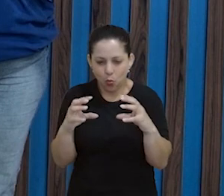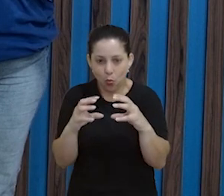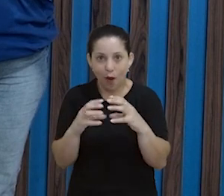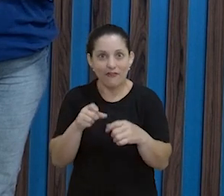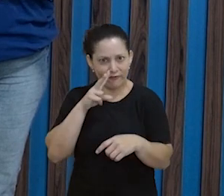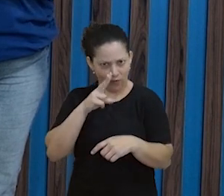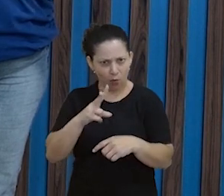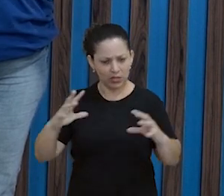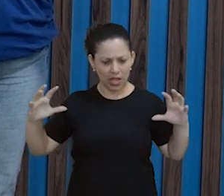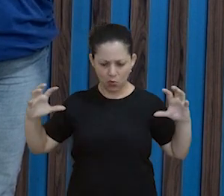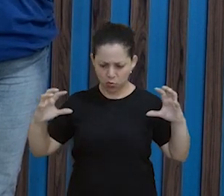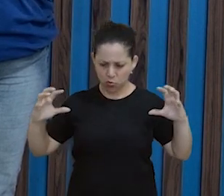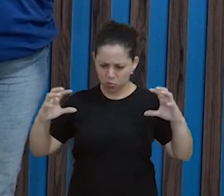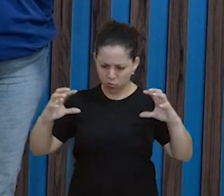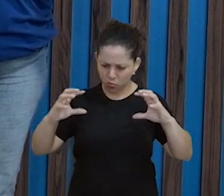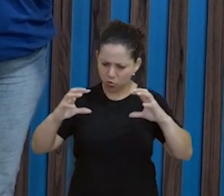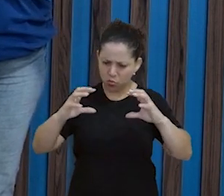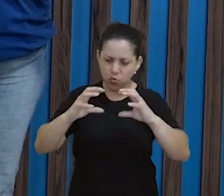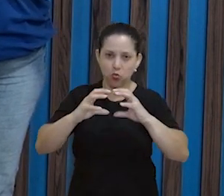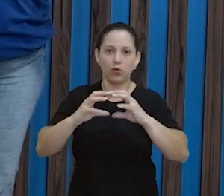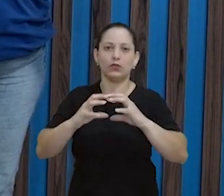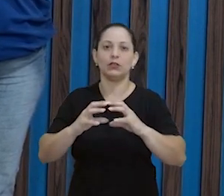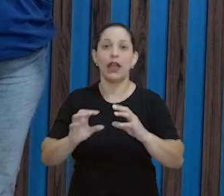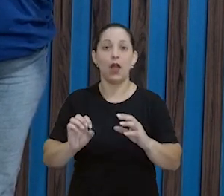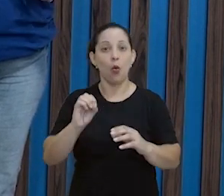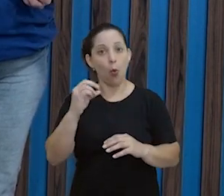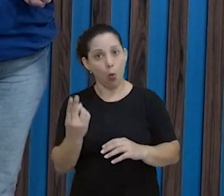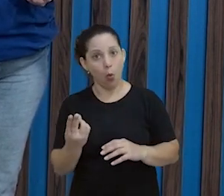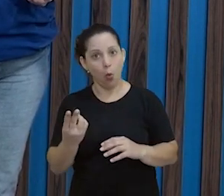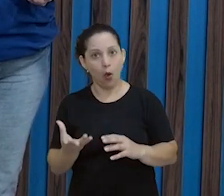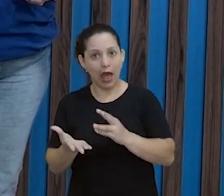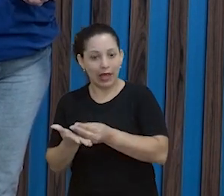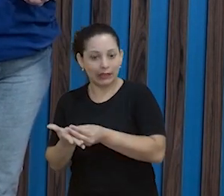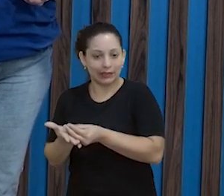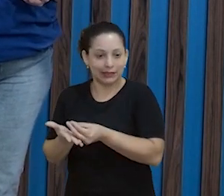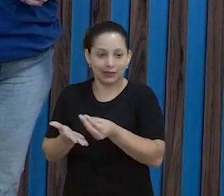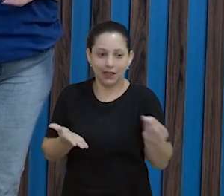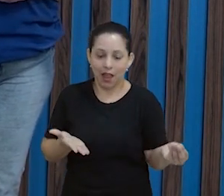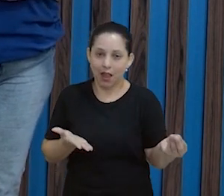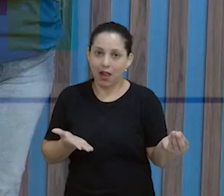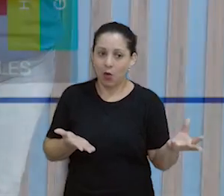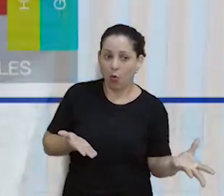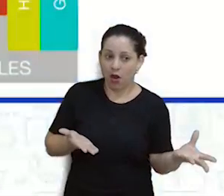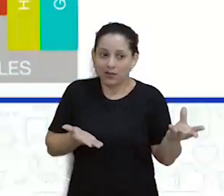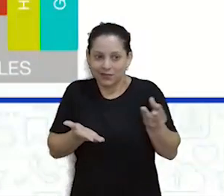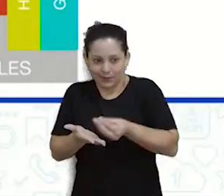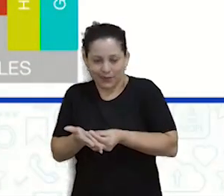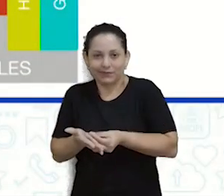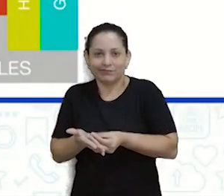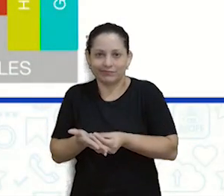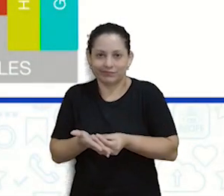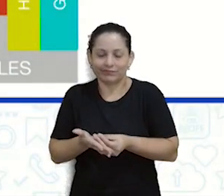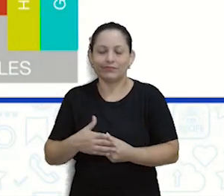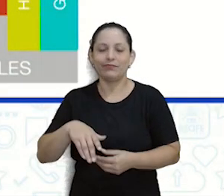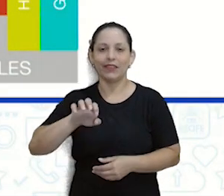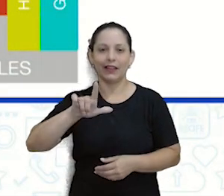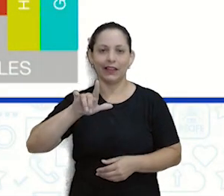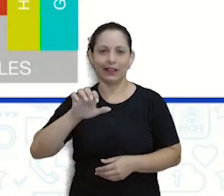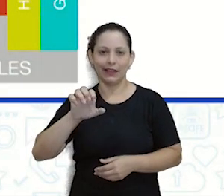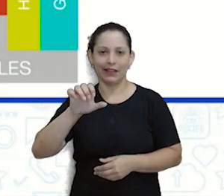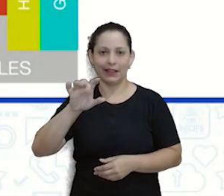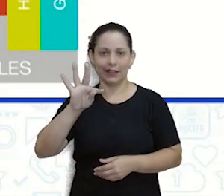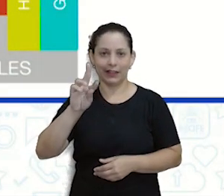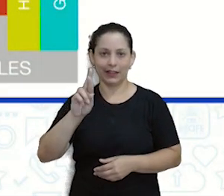forte, onde há essa ou doação ou recebimento de elétrons, tá? Então, vamos ver aí nessa